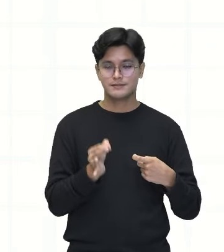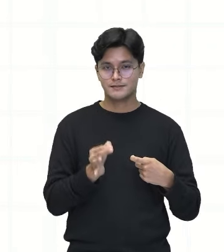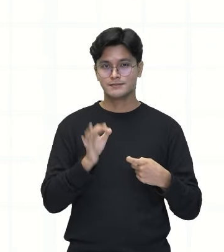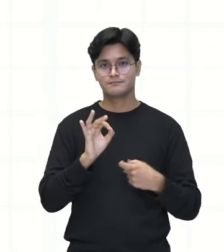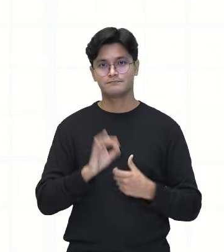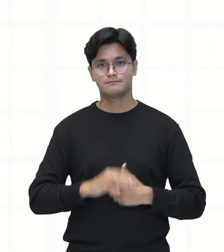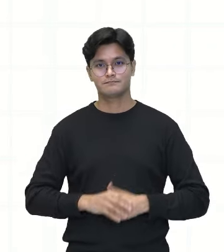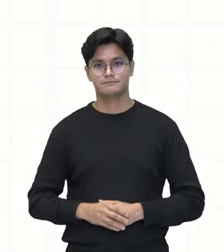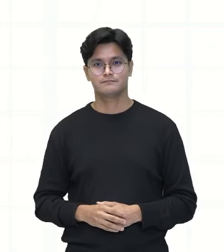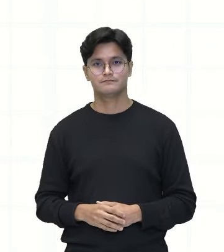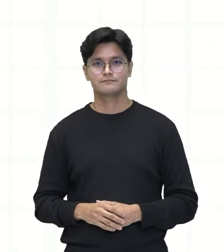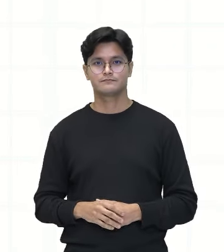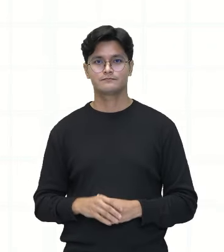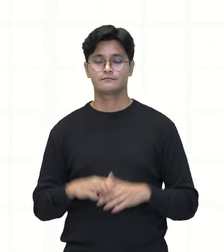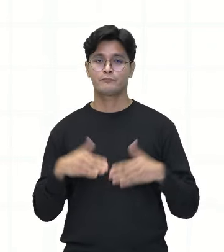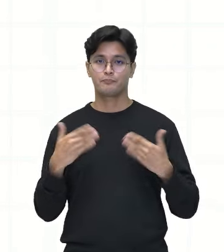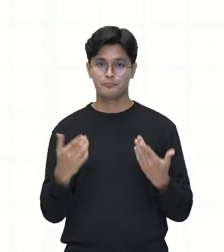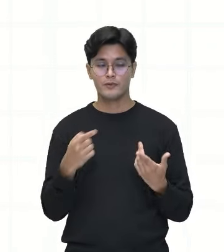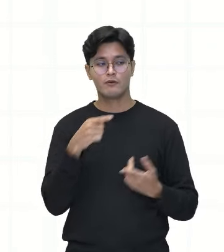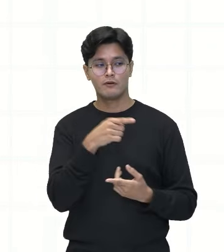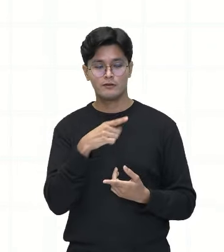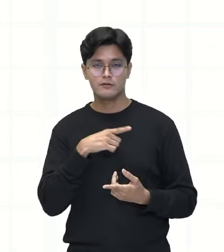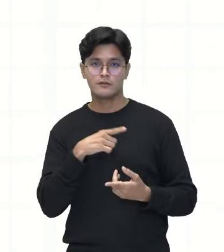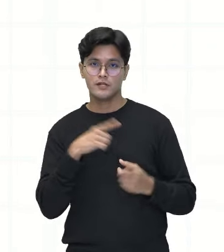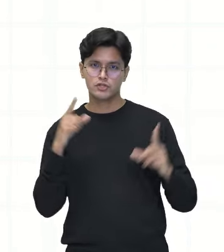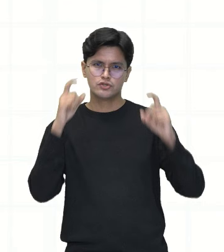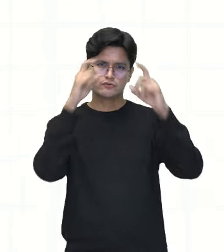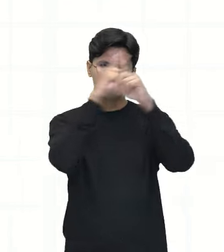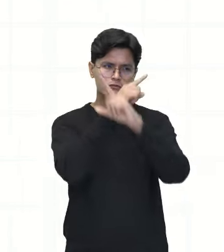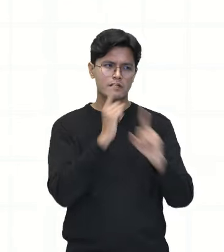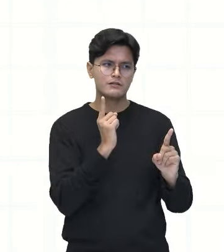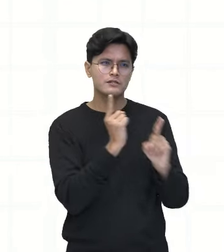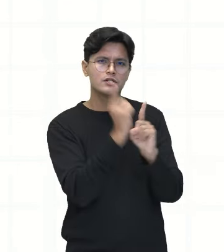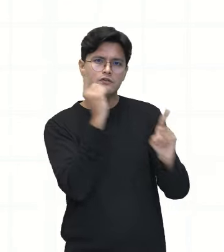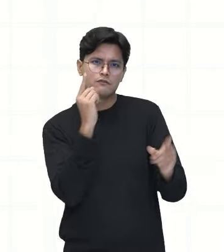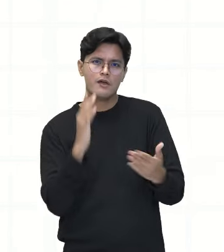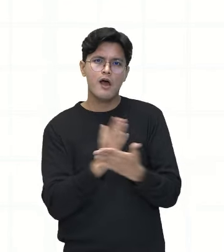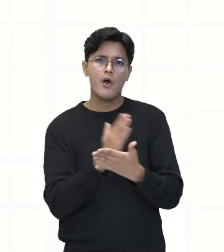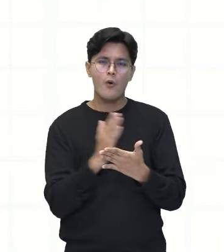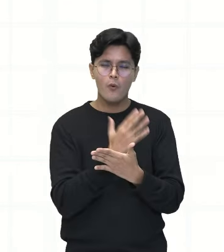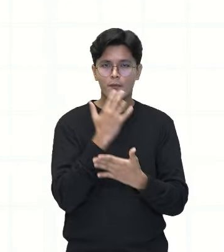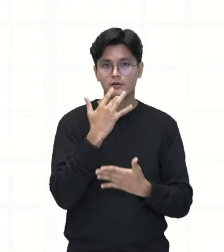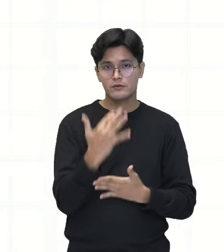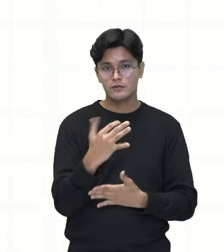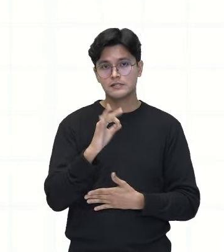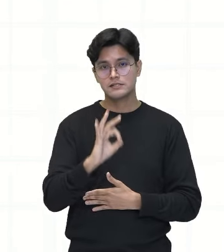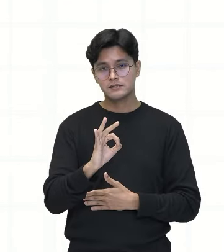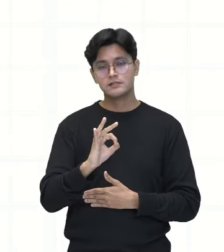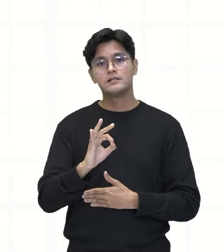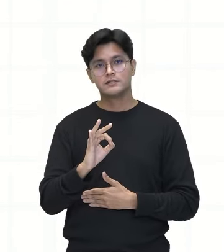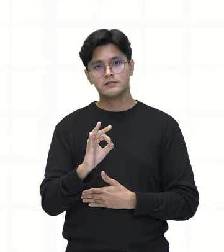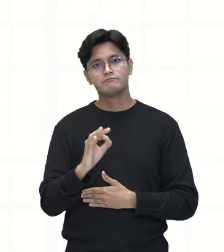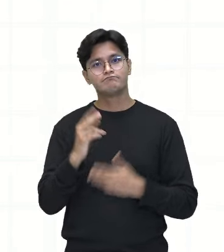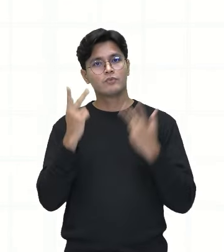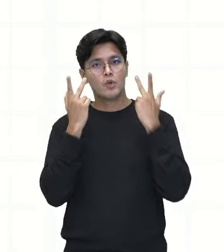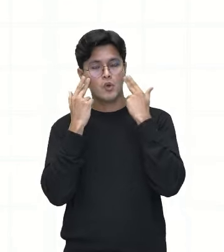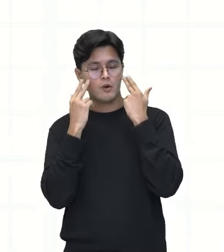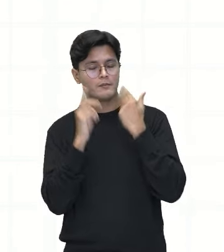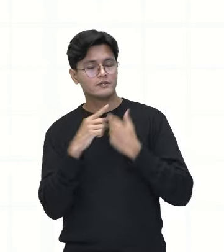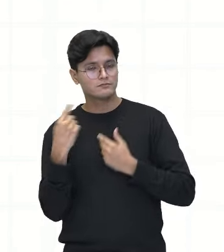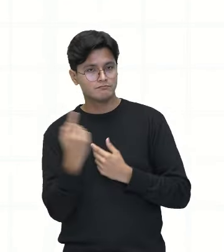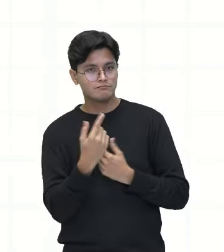né? Pela dificuldade que ele tem em identificar as cores, né? Como a gente normalmente costuma